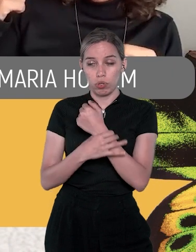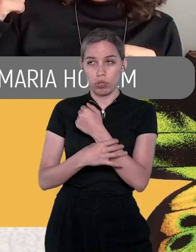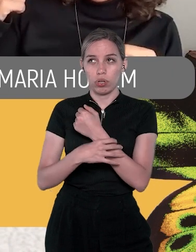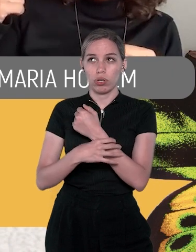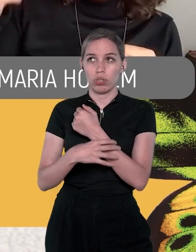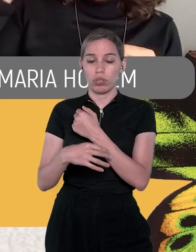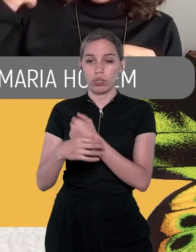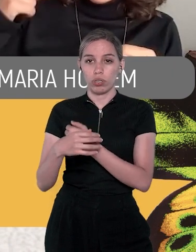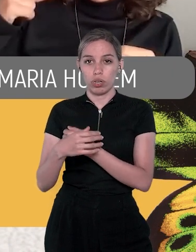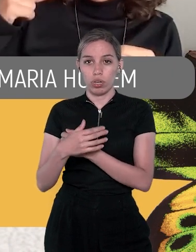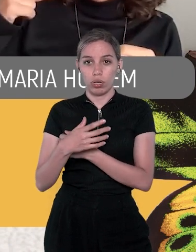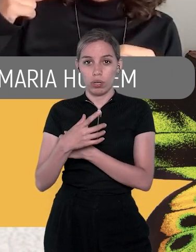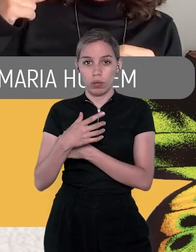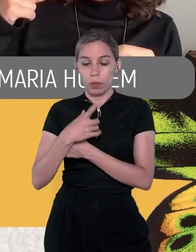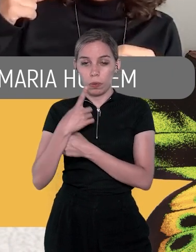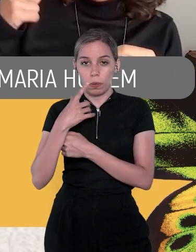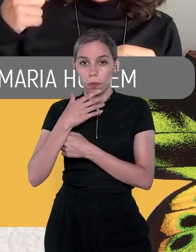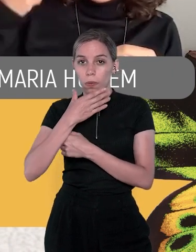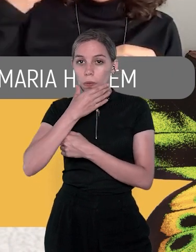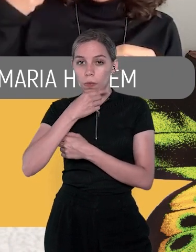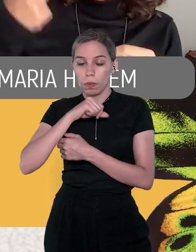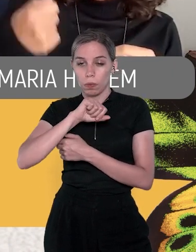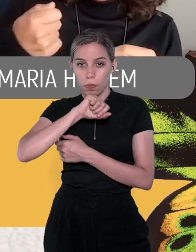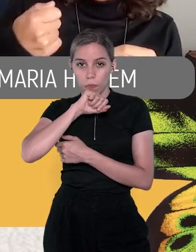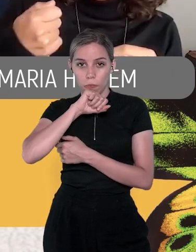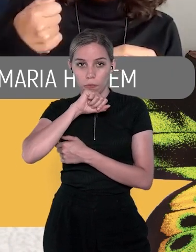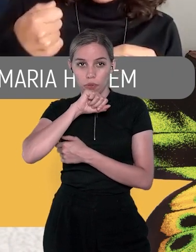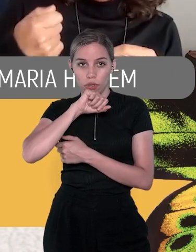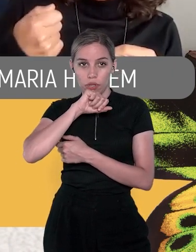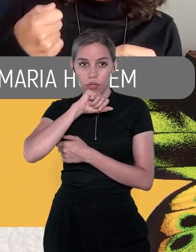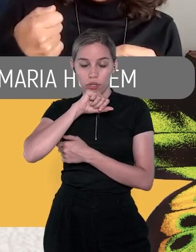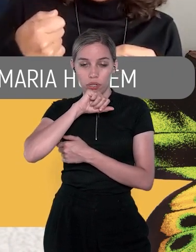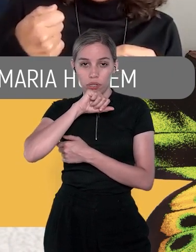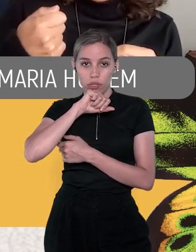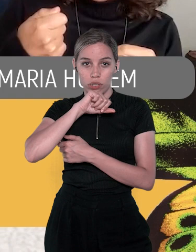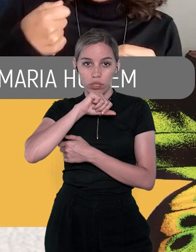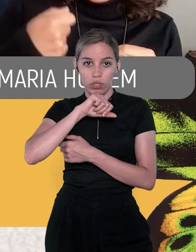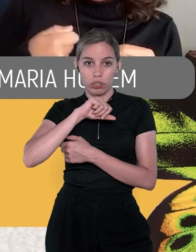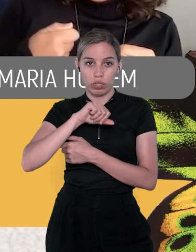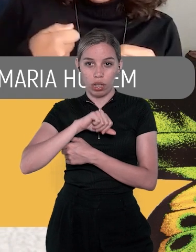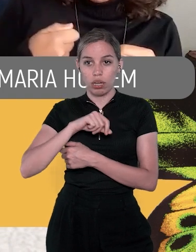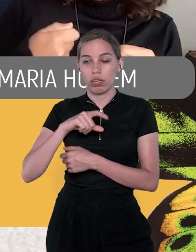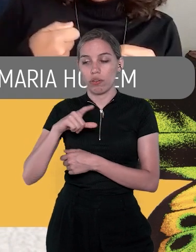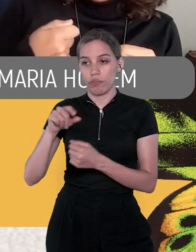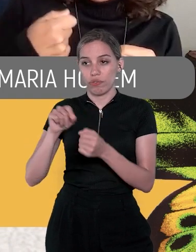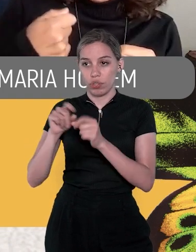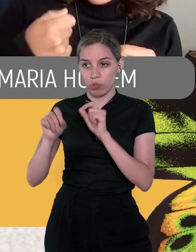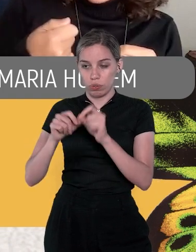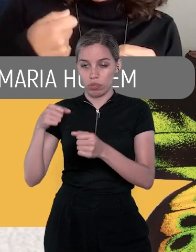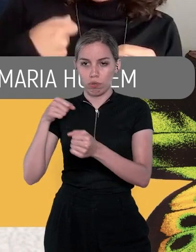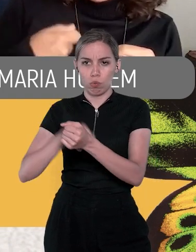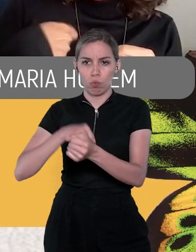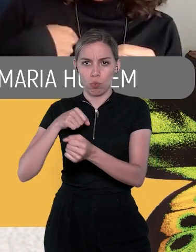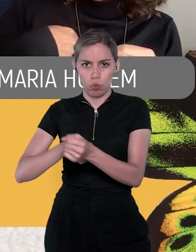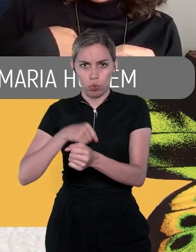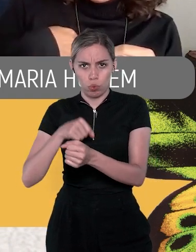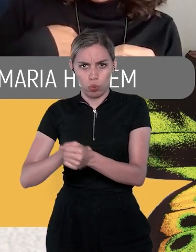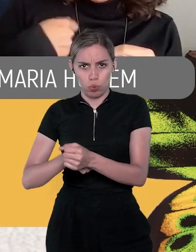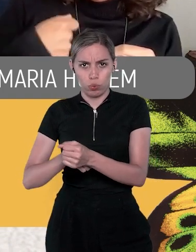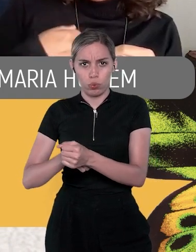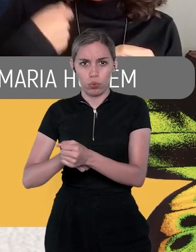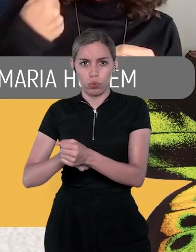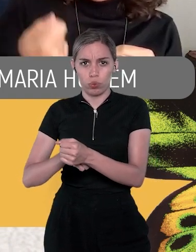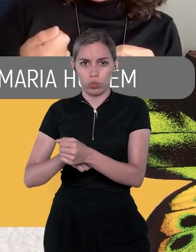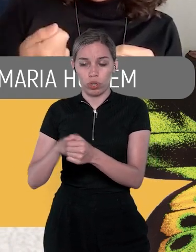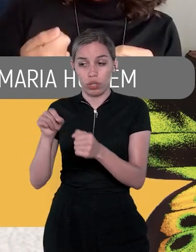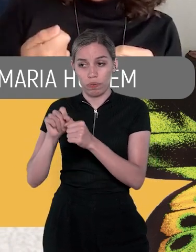pai revolucionário que entrou numa luta que você teme, né, e que te fez algum mal, para